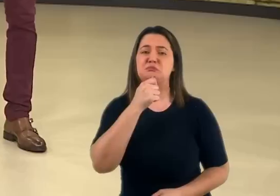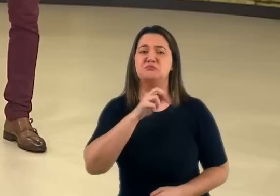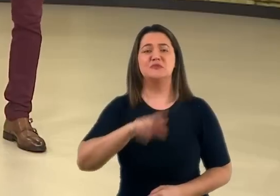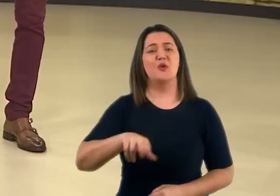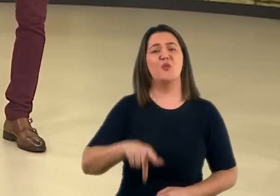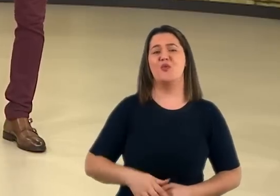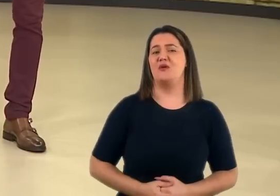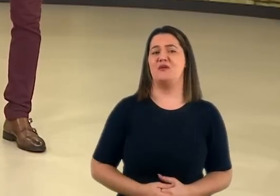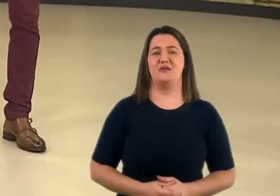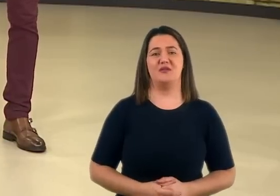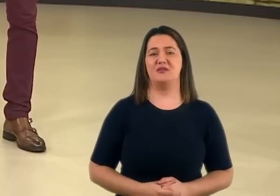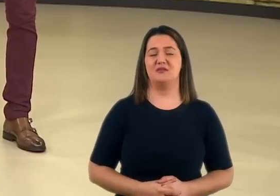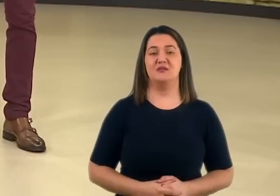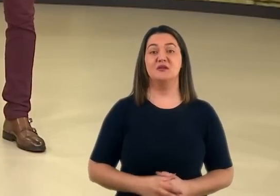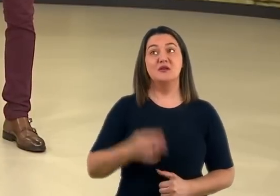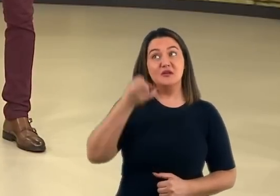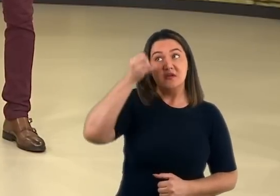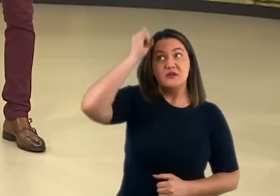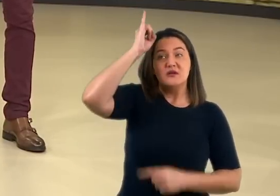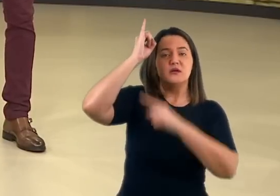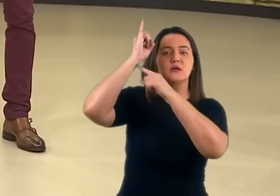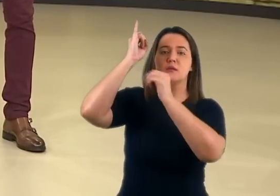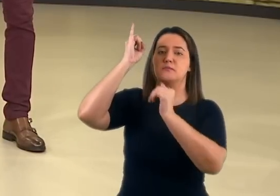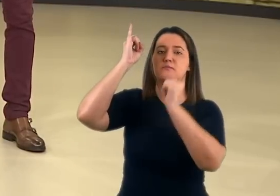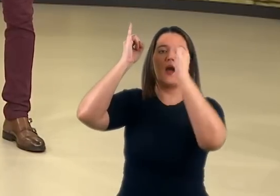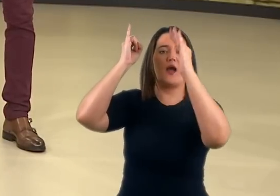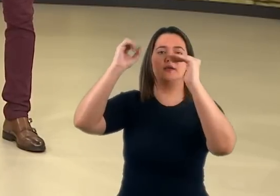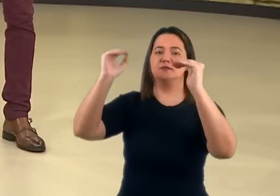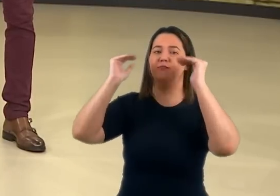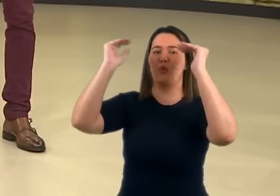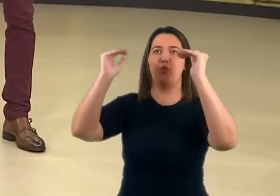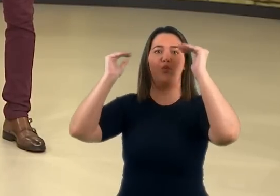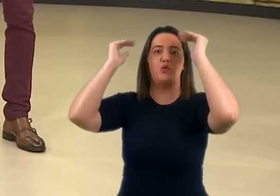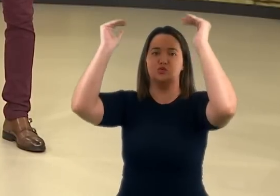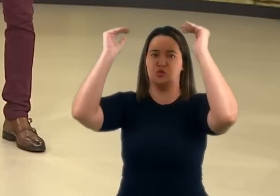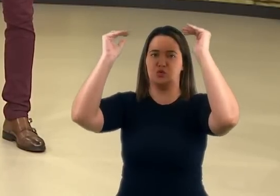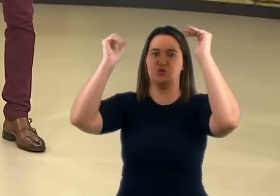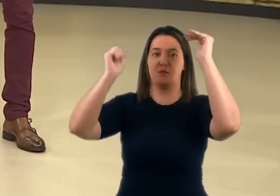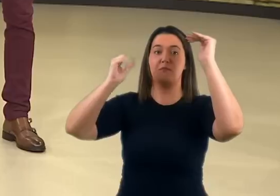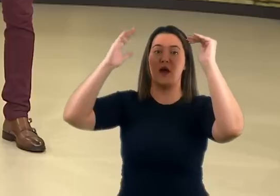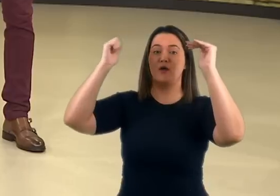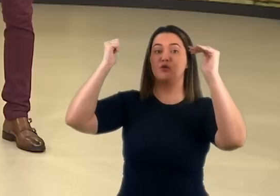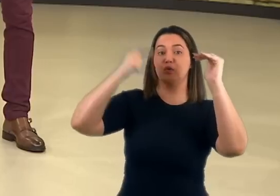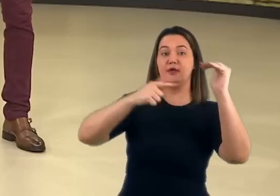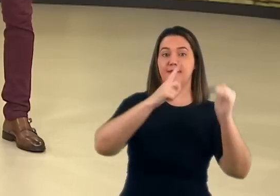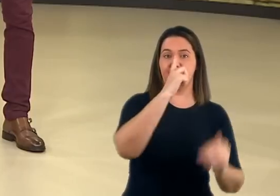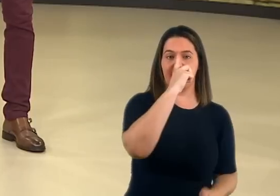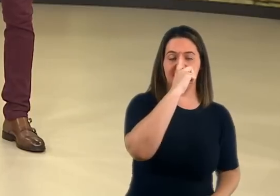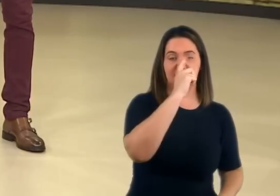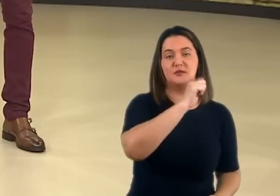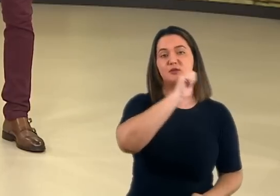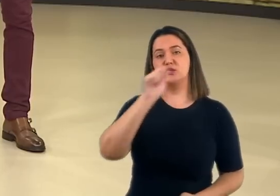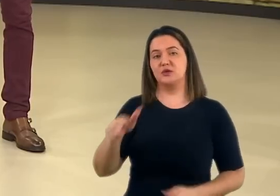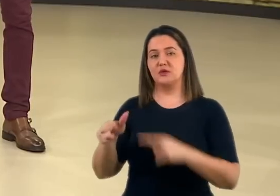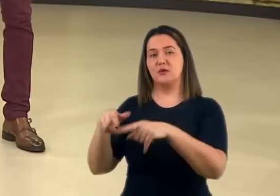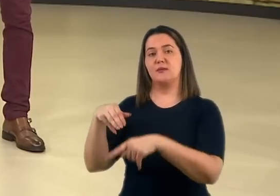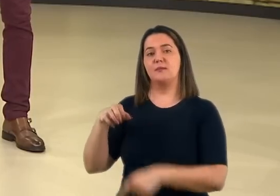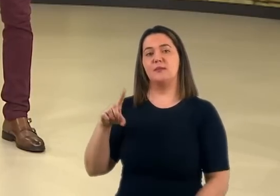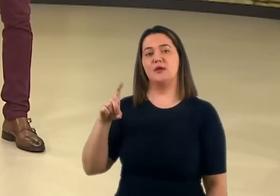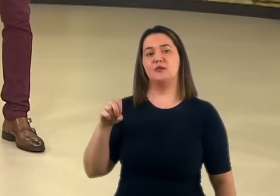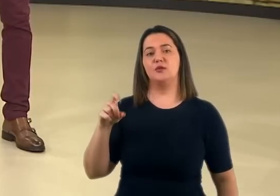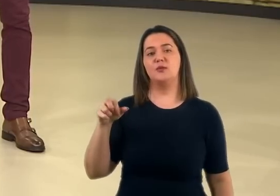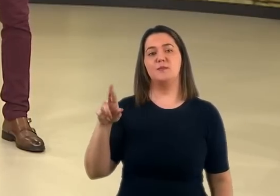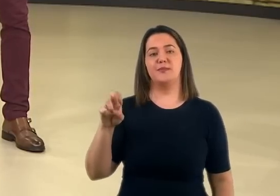representação dele não condiz com a do pequeno chifre, que, de acordo com a profecia, deveria ser maior do que a Grécia, maior do que